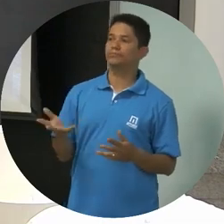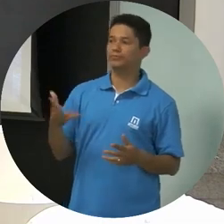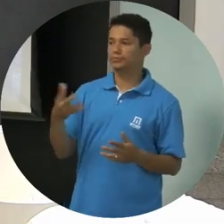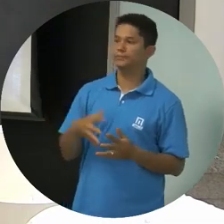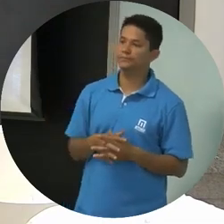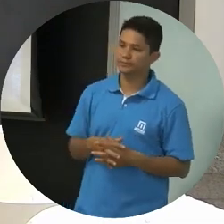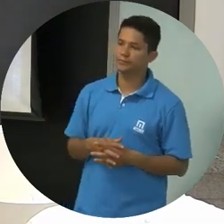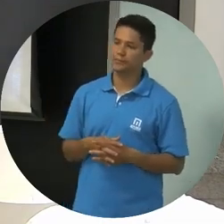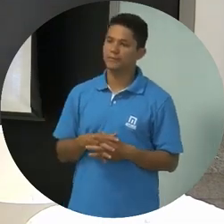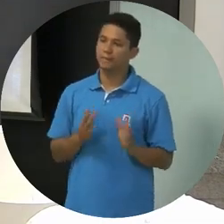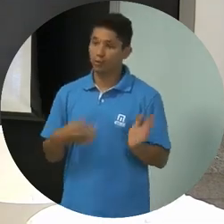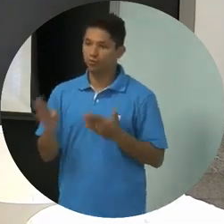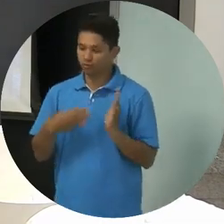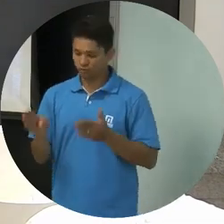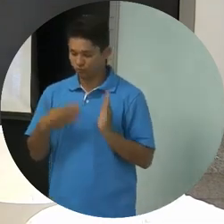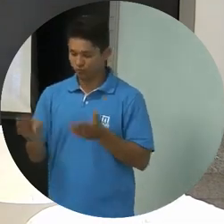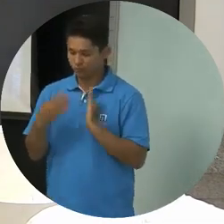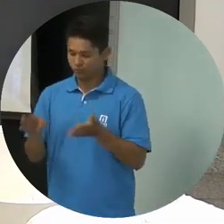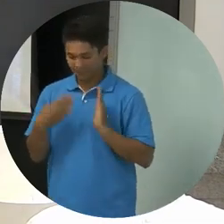que é o seguinte,